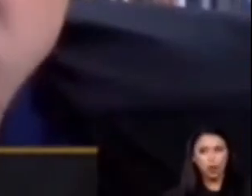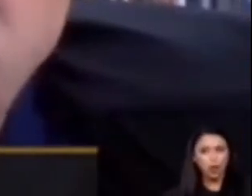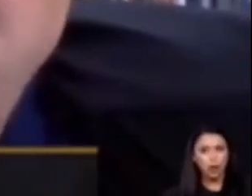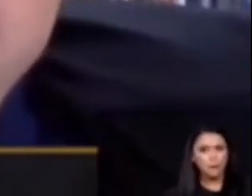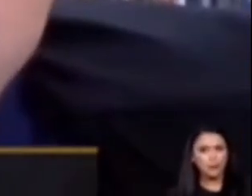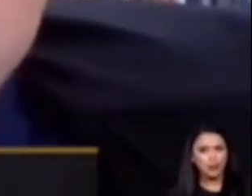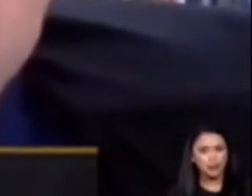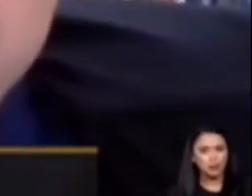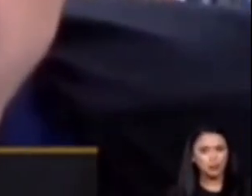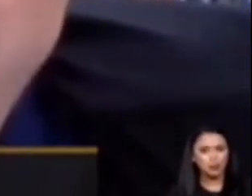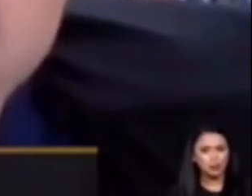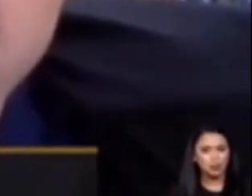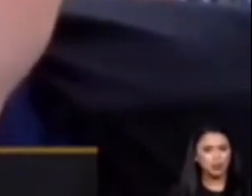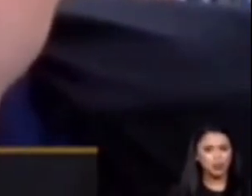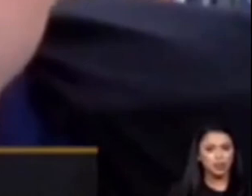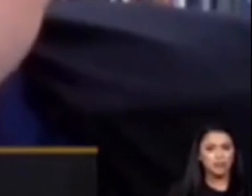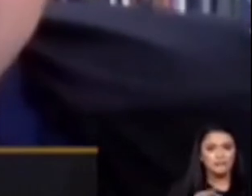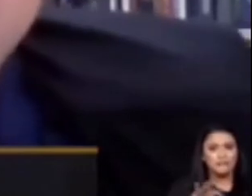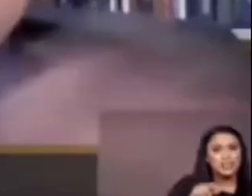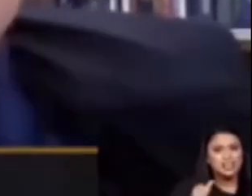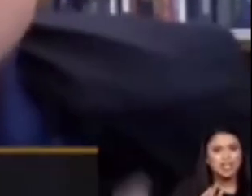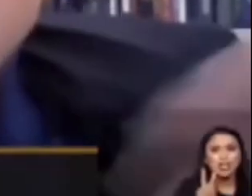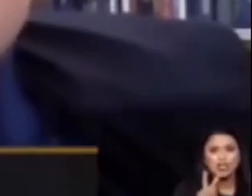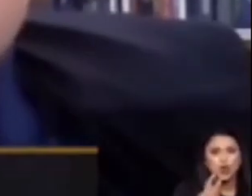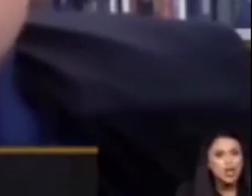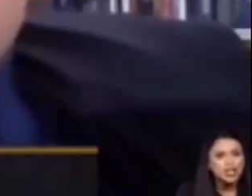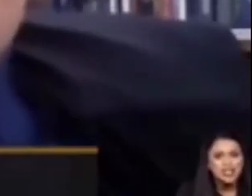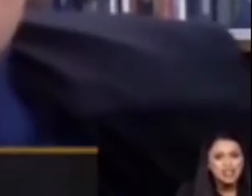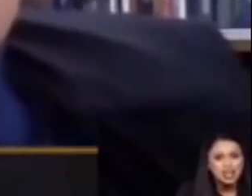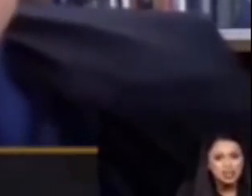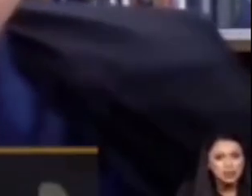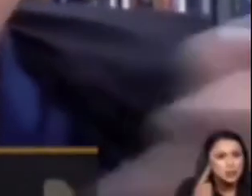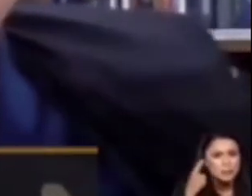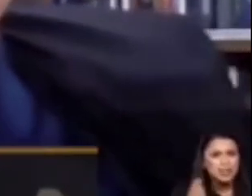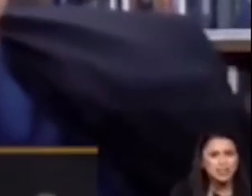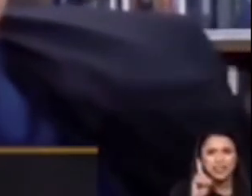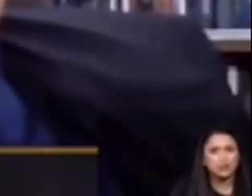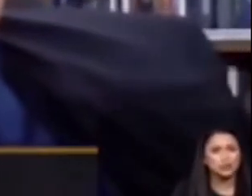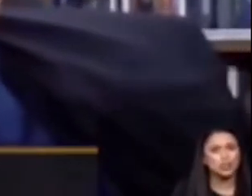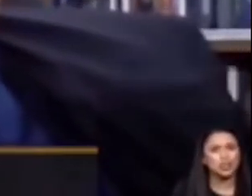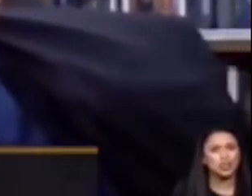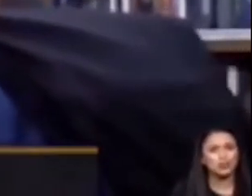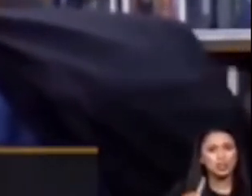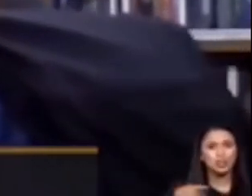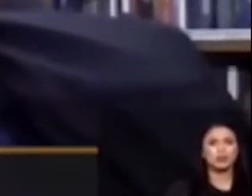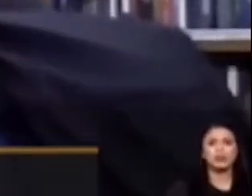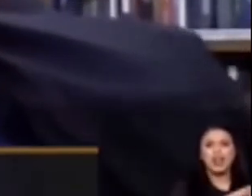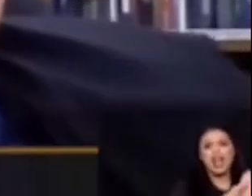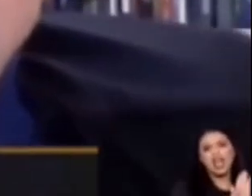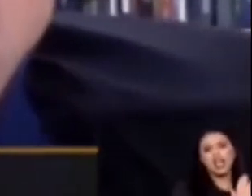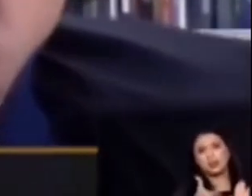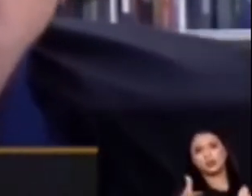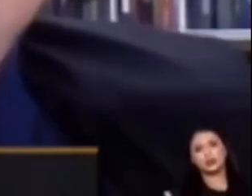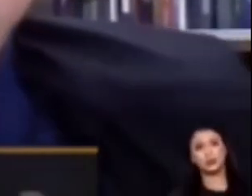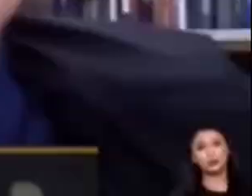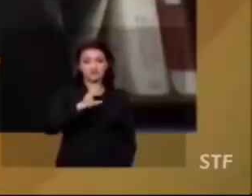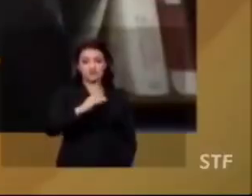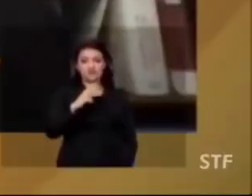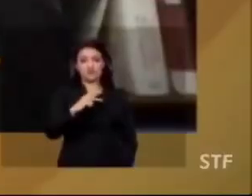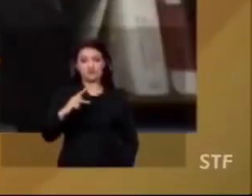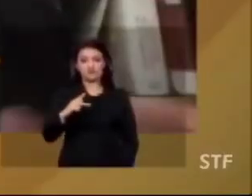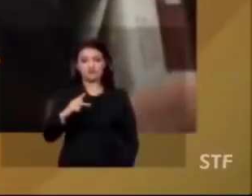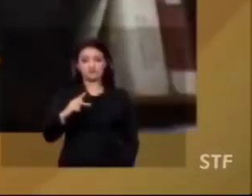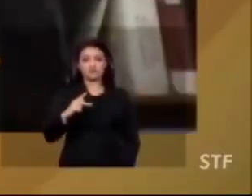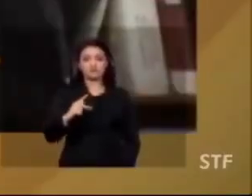judiciais recentes que têm revertido algumas decisões da Lava Jato. E o Lewandowski deu uma resposta muito boa para